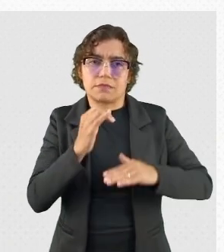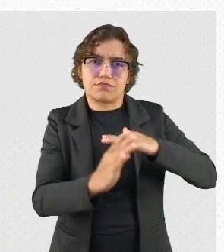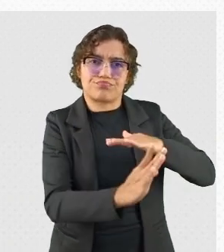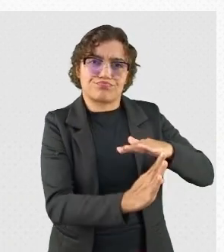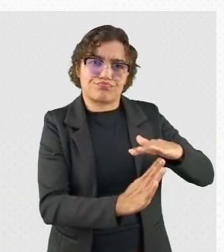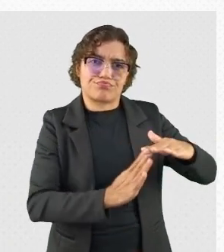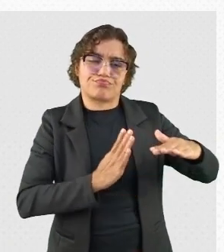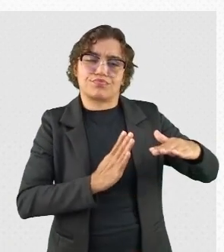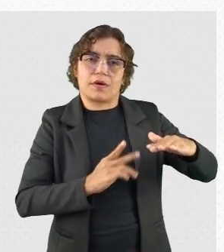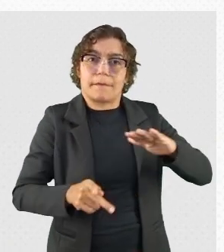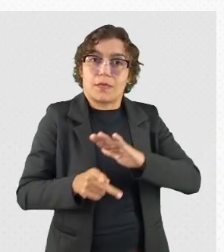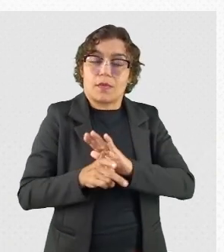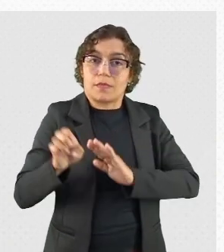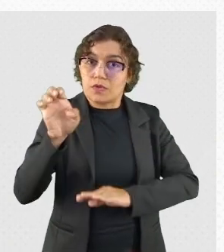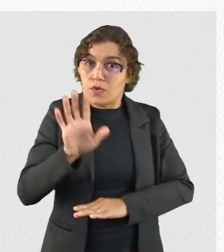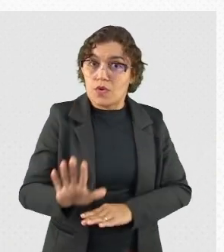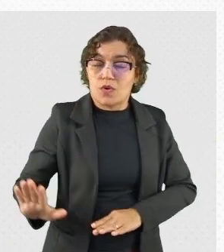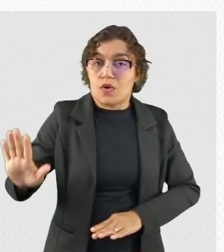que não estavam ali